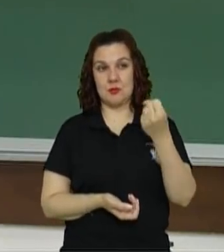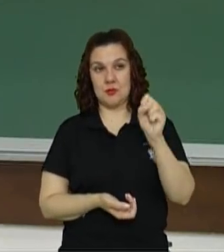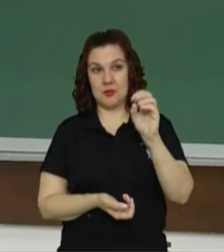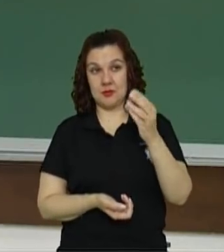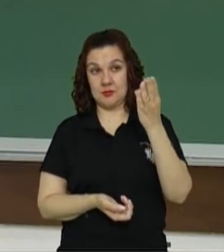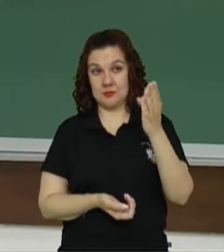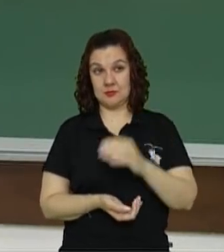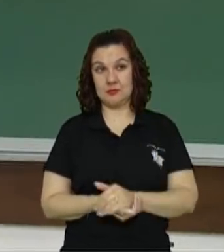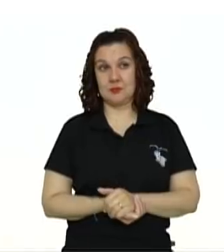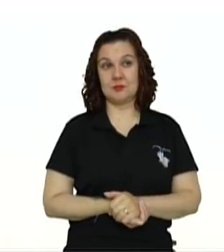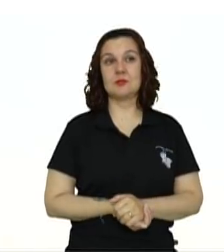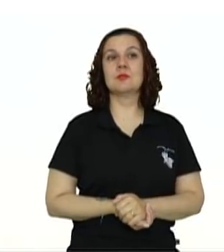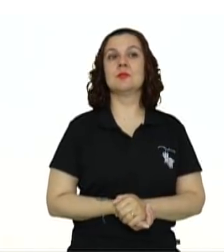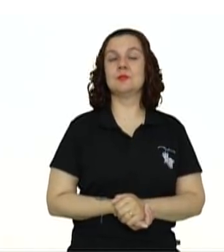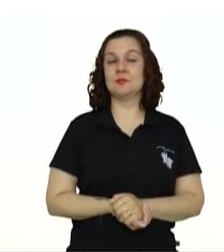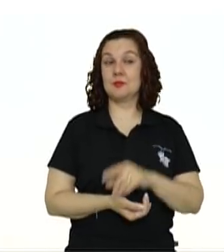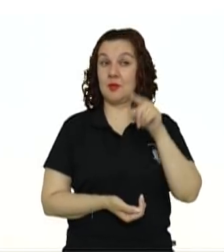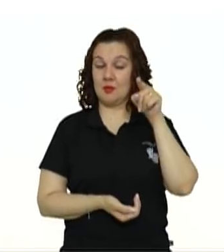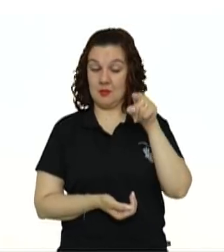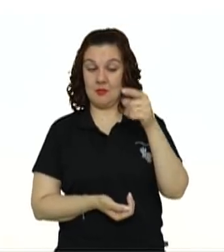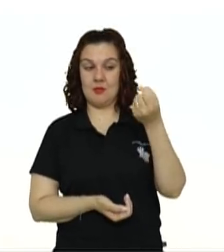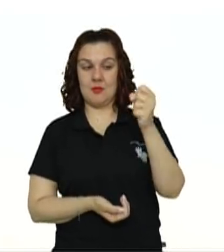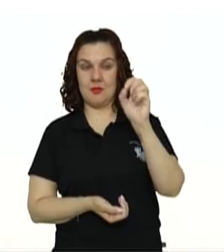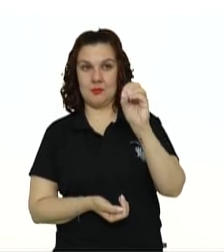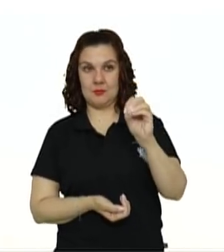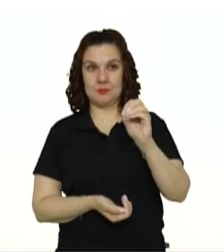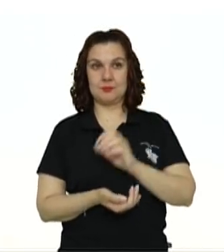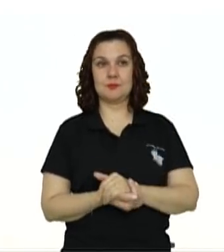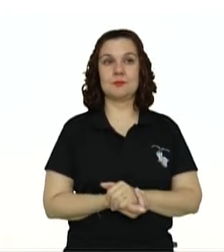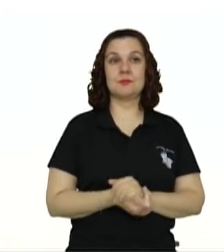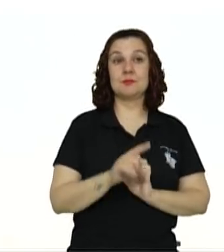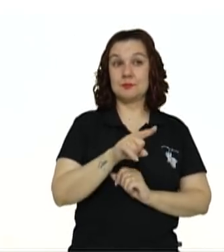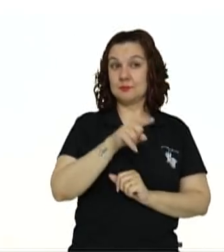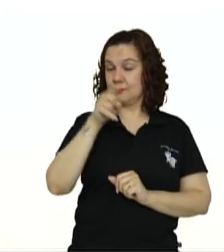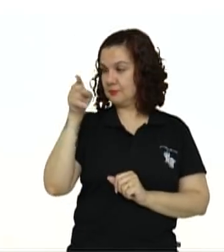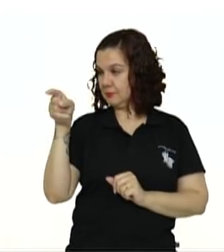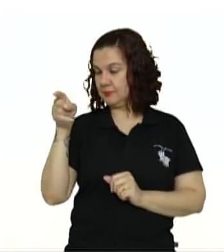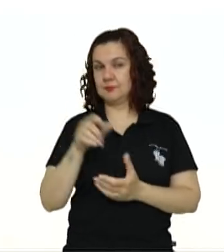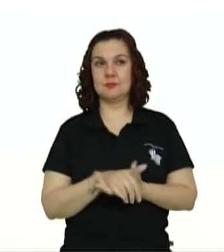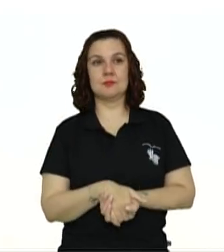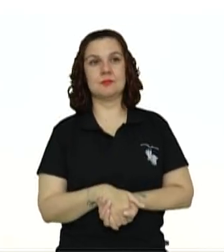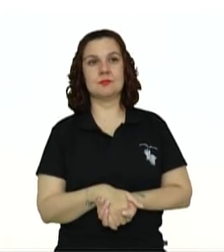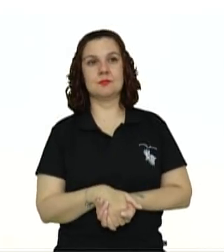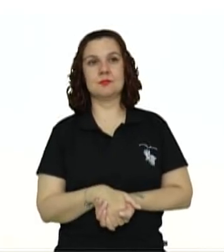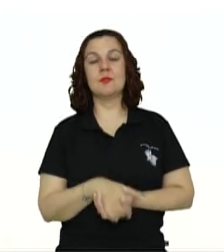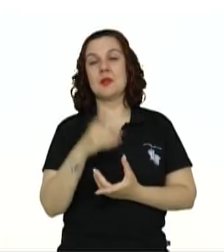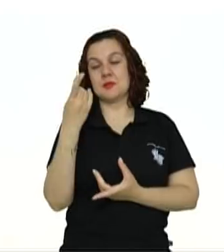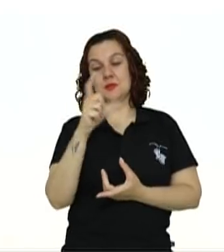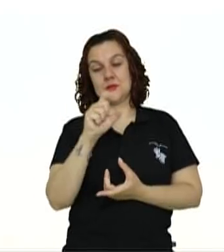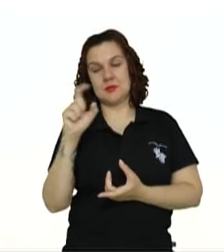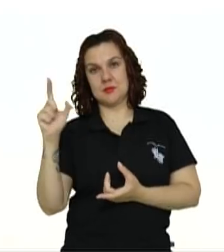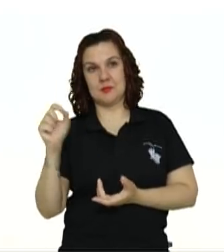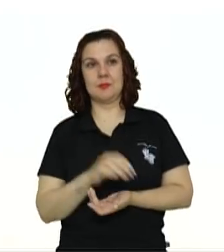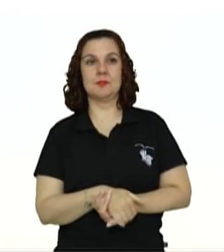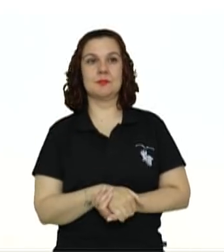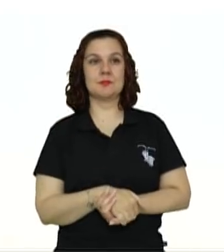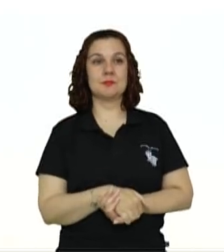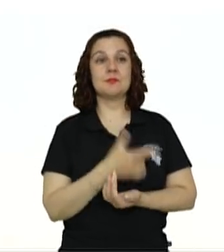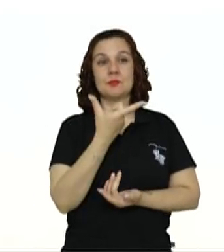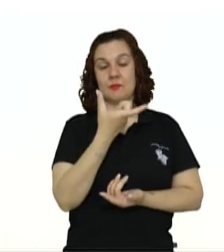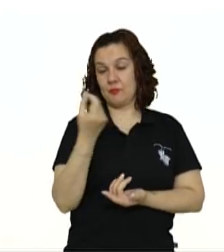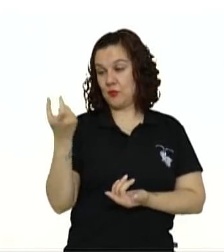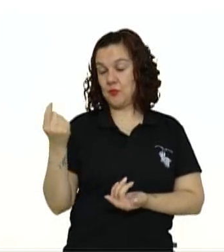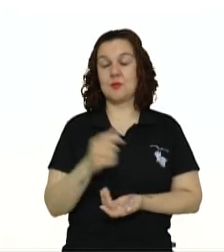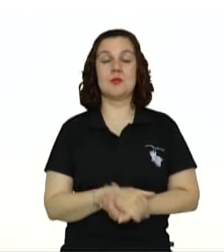A solução para a medida x, 80 metros. x mais 20, 100 metros. E 2x